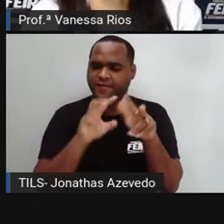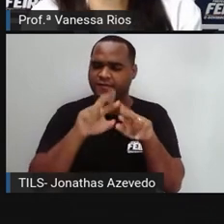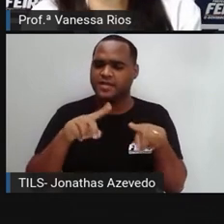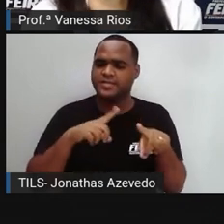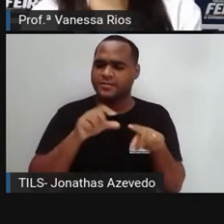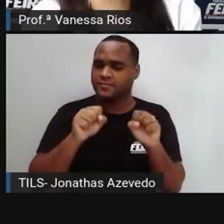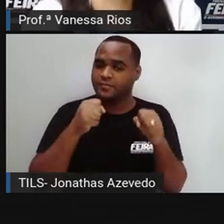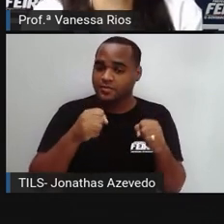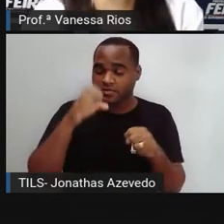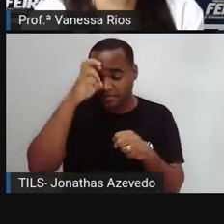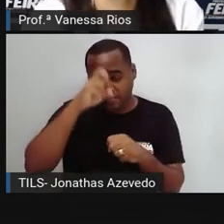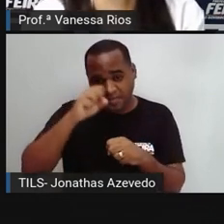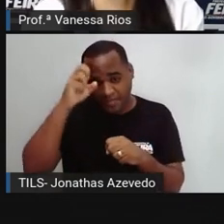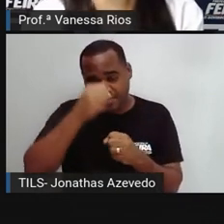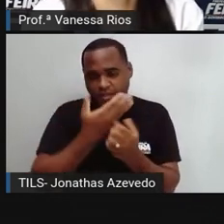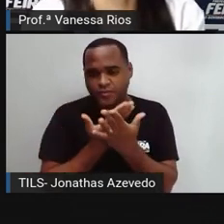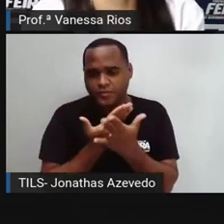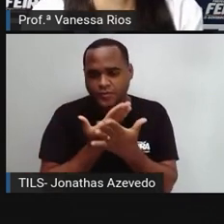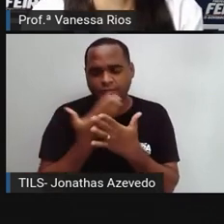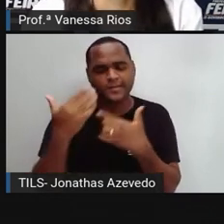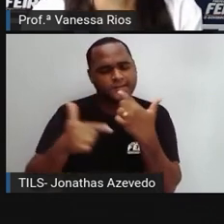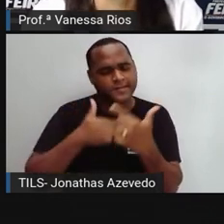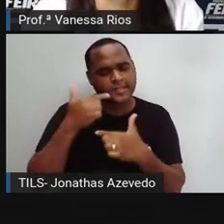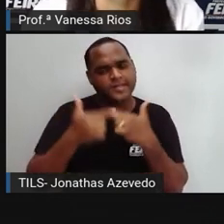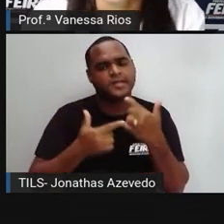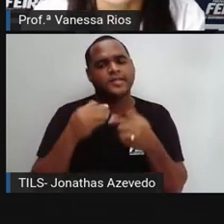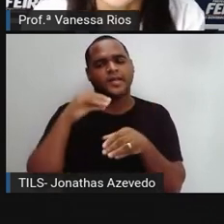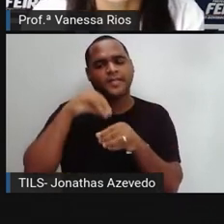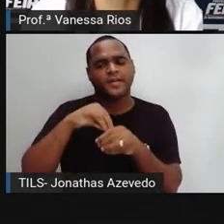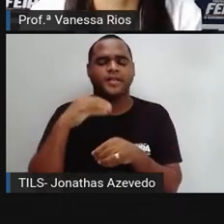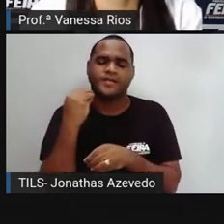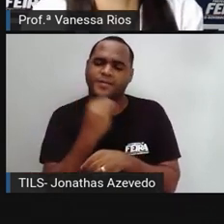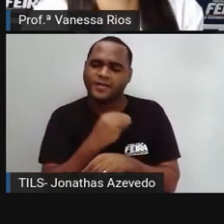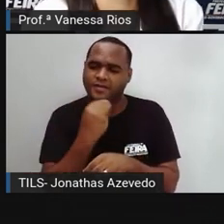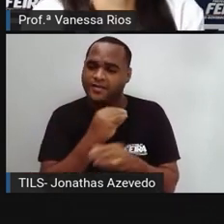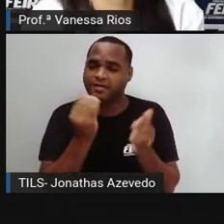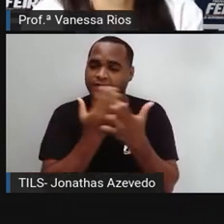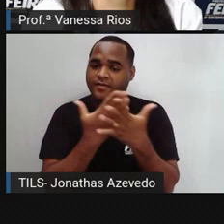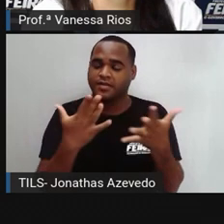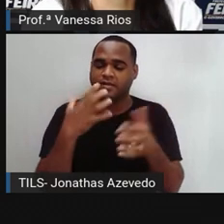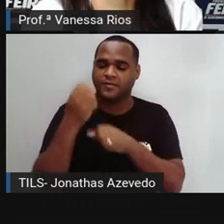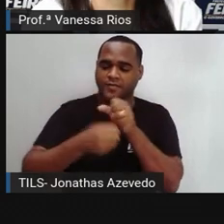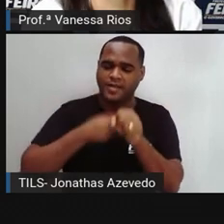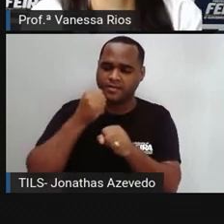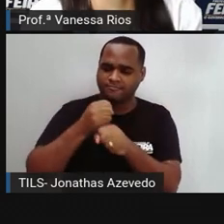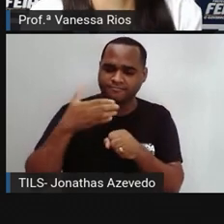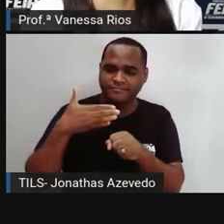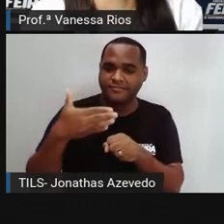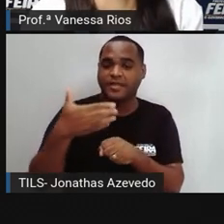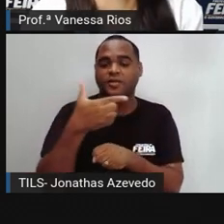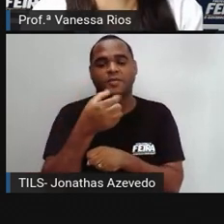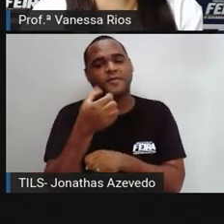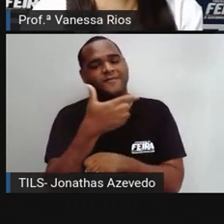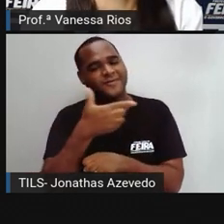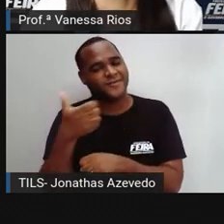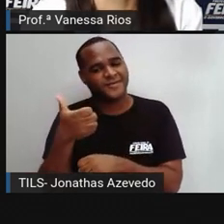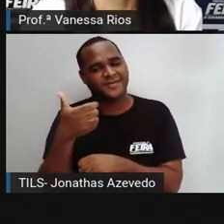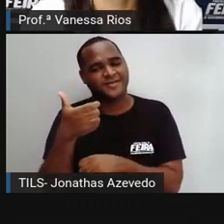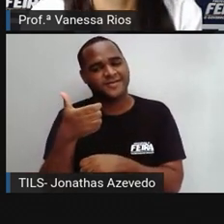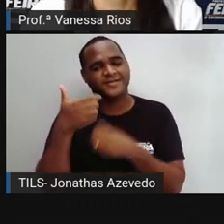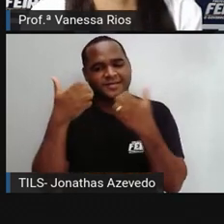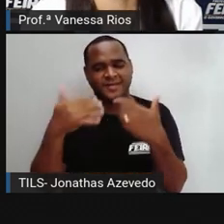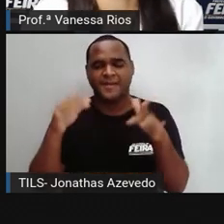gente estudou, que a gente trabalhou, seja bem aproveitado por você no ano que se segue e que você continue